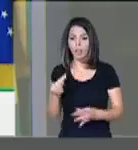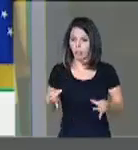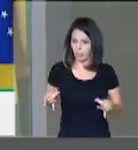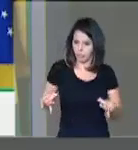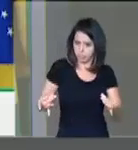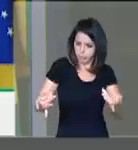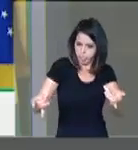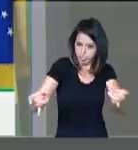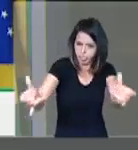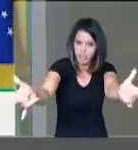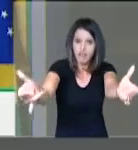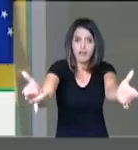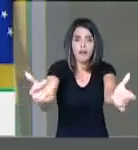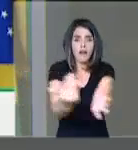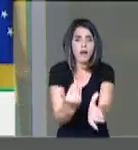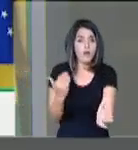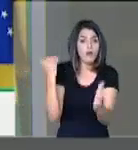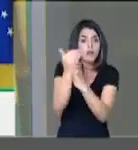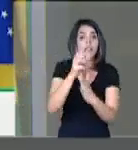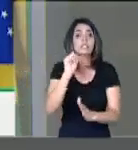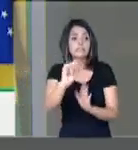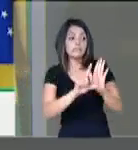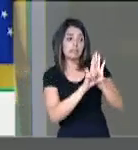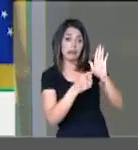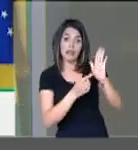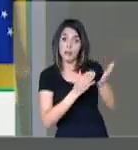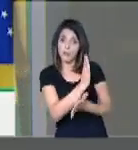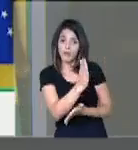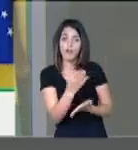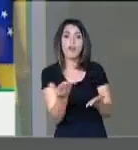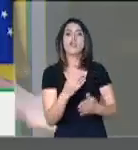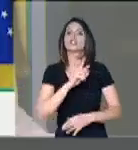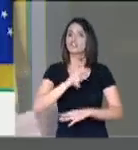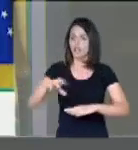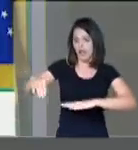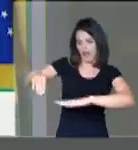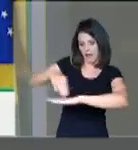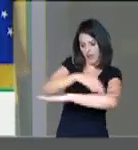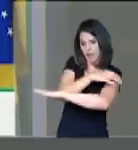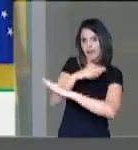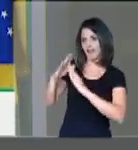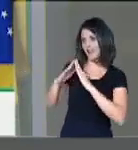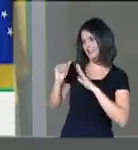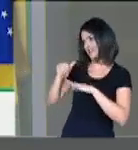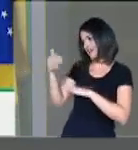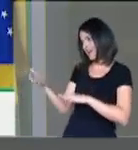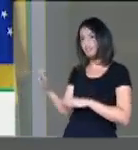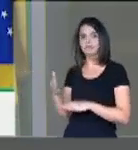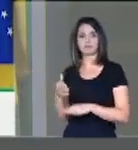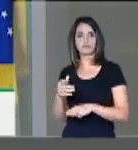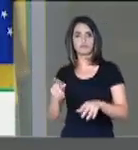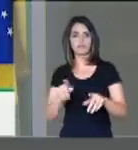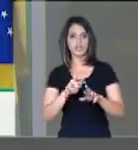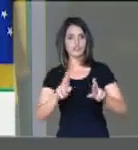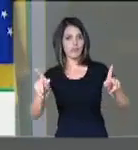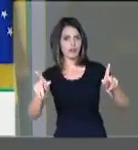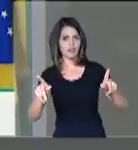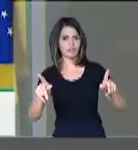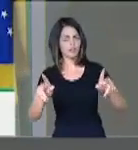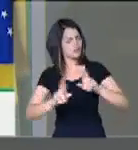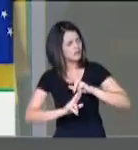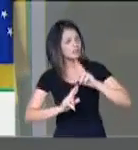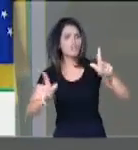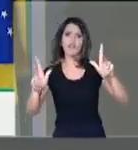desmatamento aumentado caso seja apresentado diferente asfaltar a rua do lado da minha casa e pavimentar uma